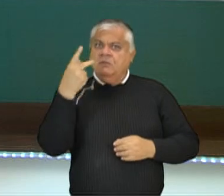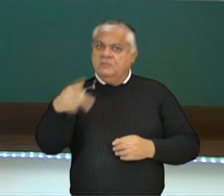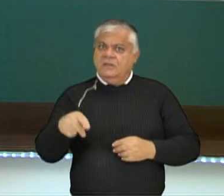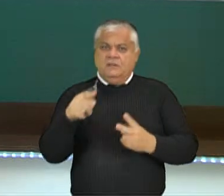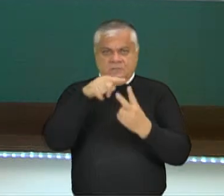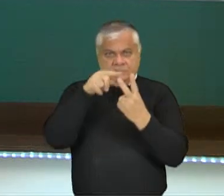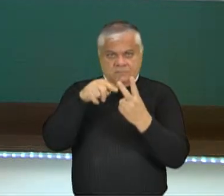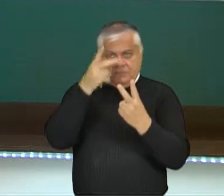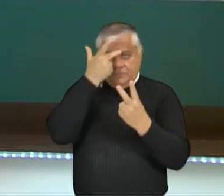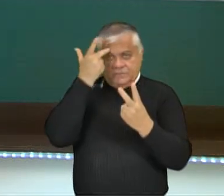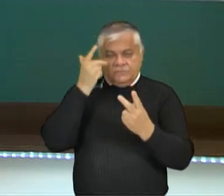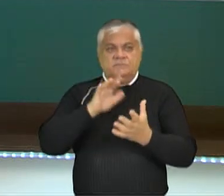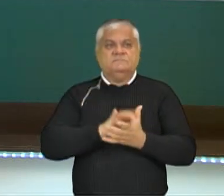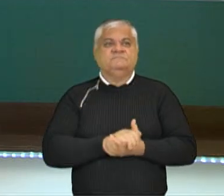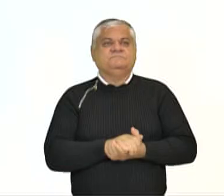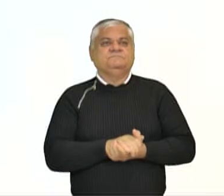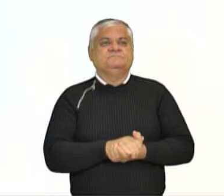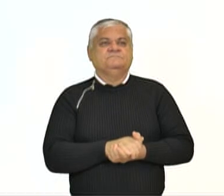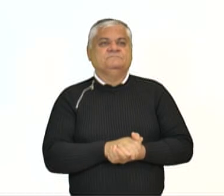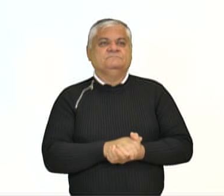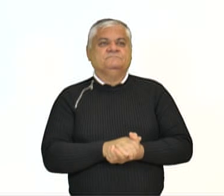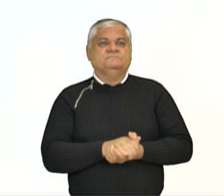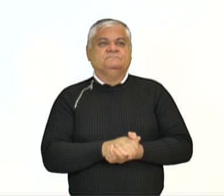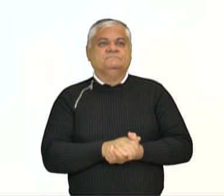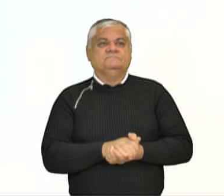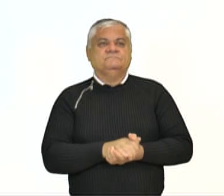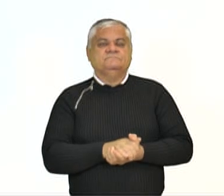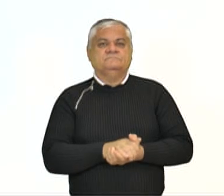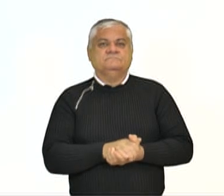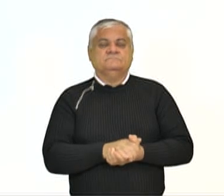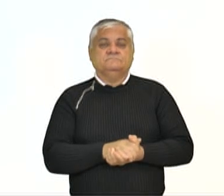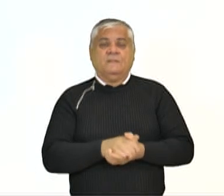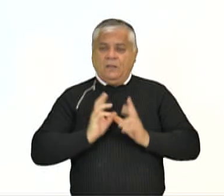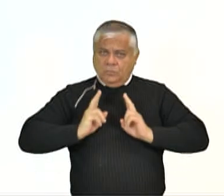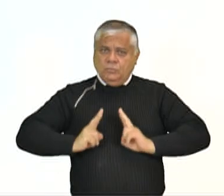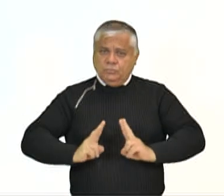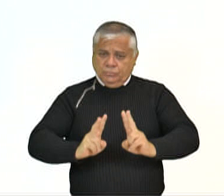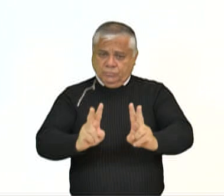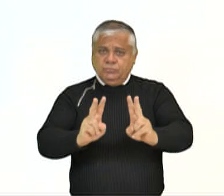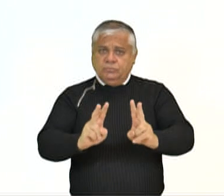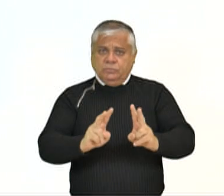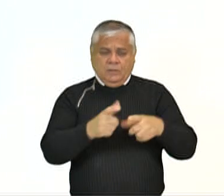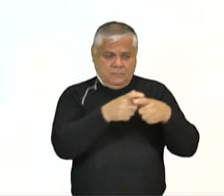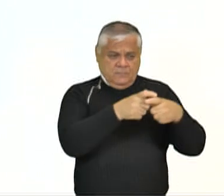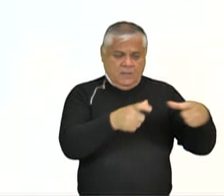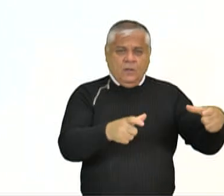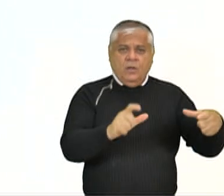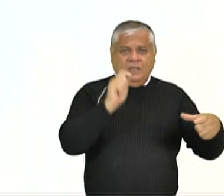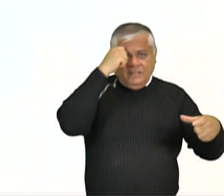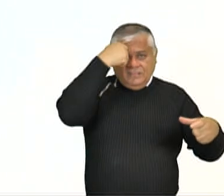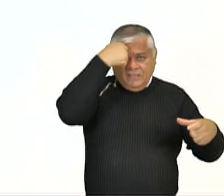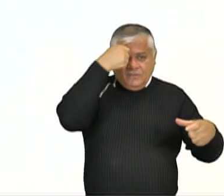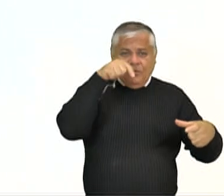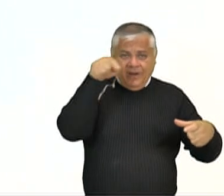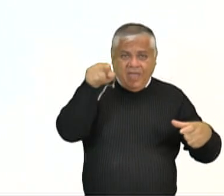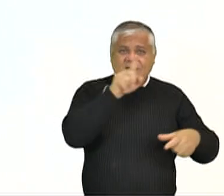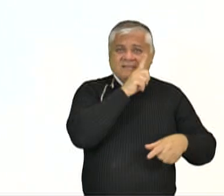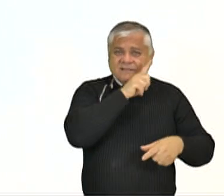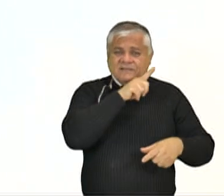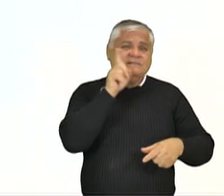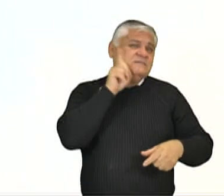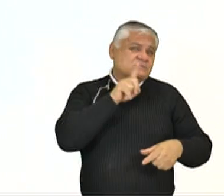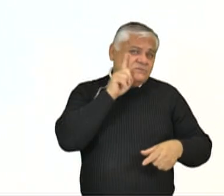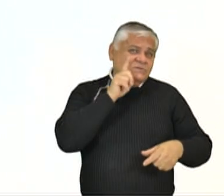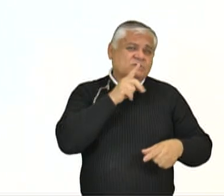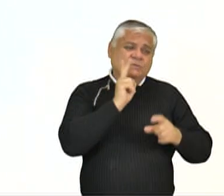líderes, ok? Muito bem. Ainda hoje, grande parte da população negra vive em condições sociais